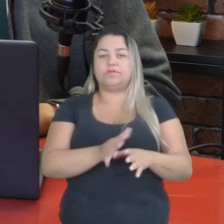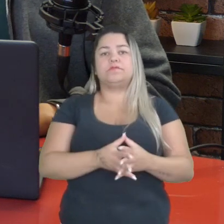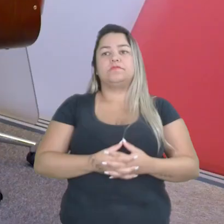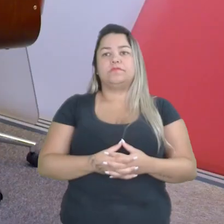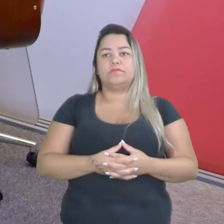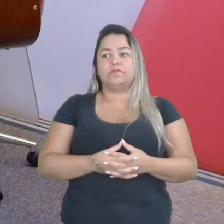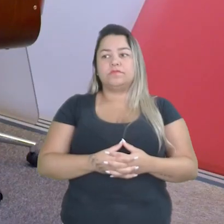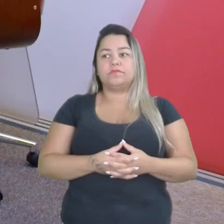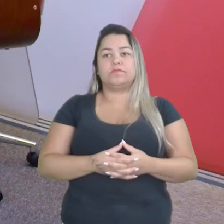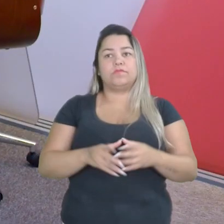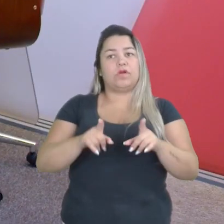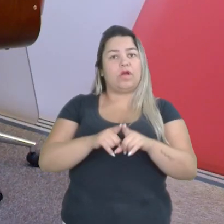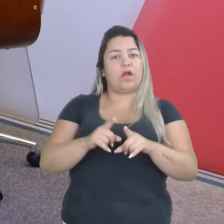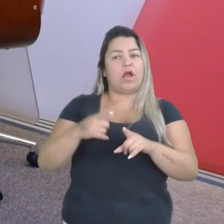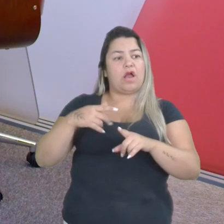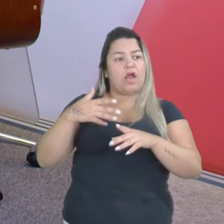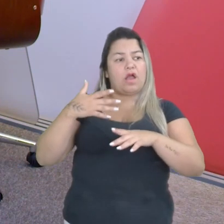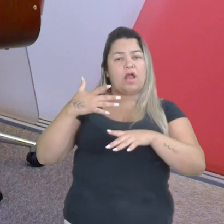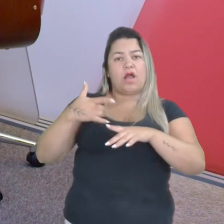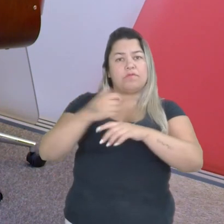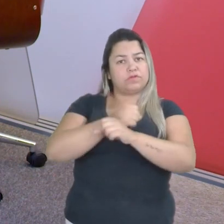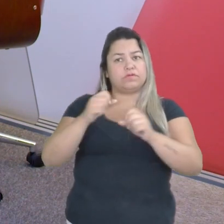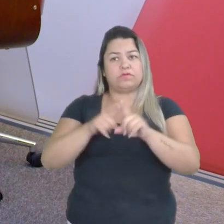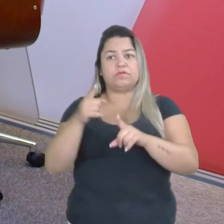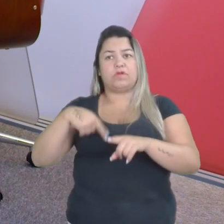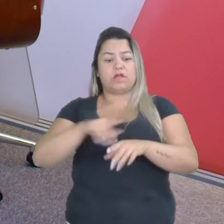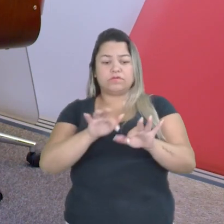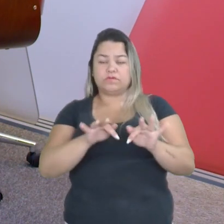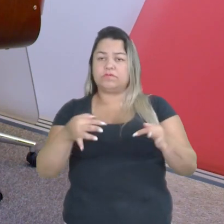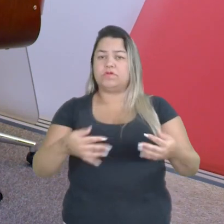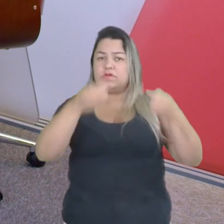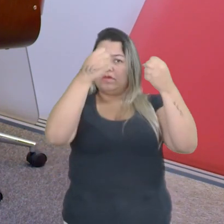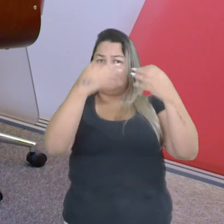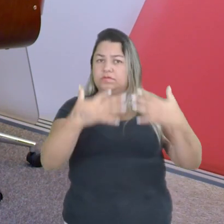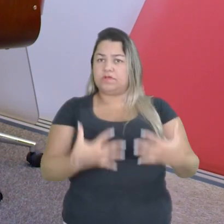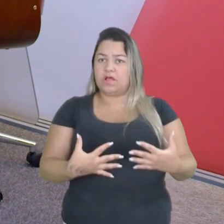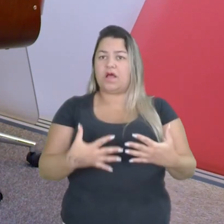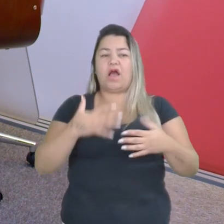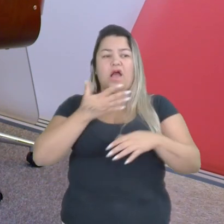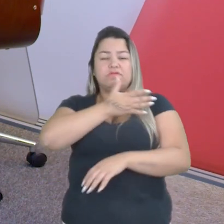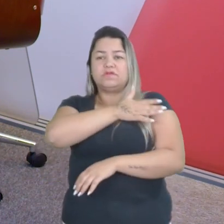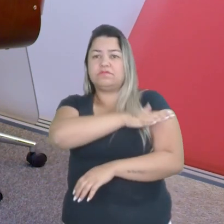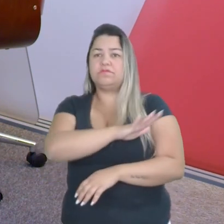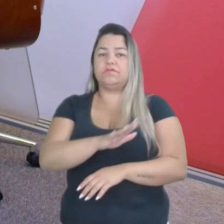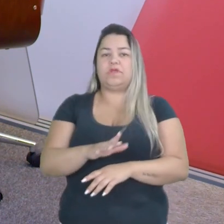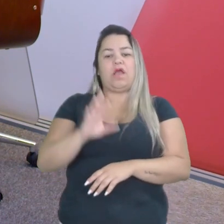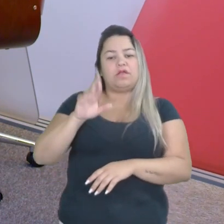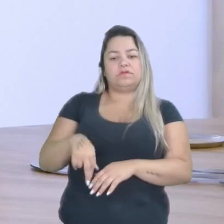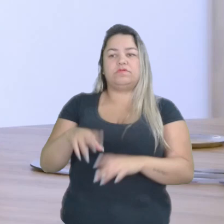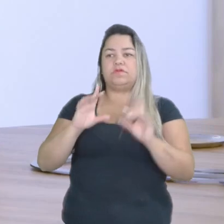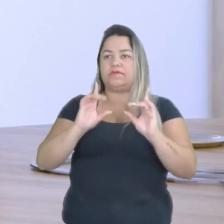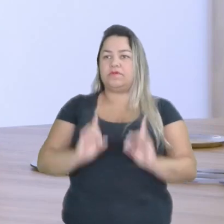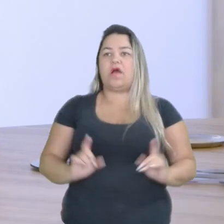Vamos ver. Subestimar a capacidade da gente é uma das formas mais simples de explicar a discriminação em razão de deficiência,